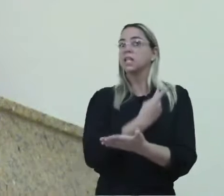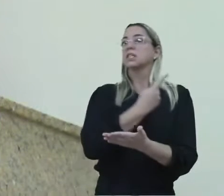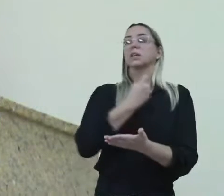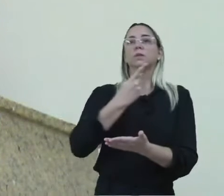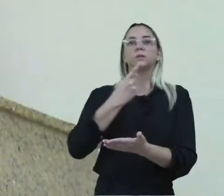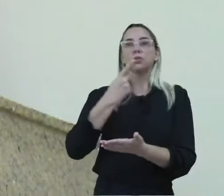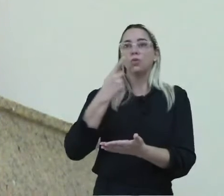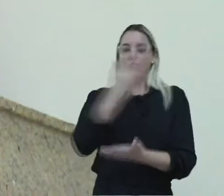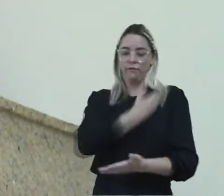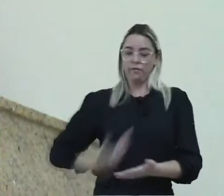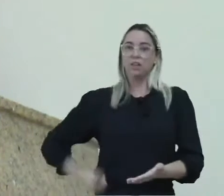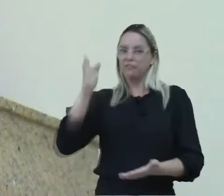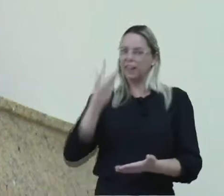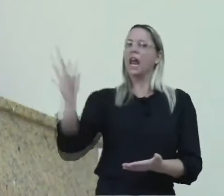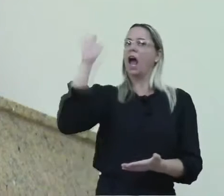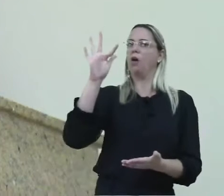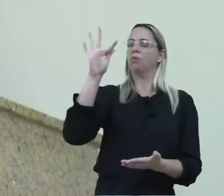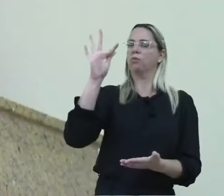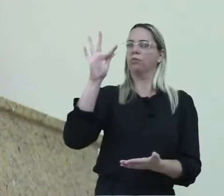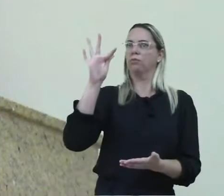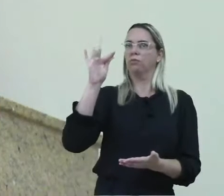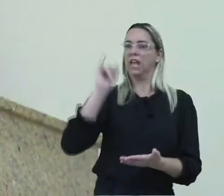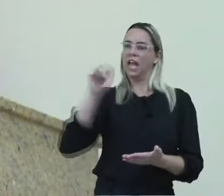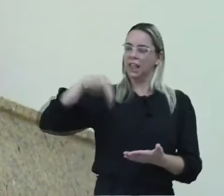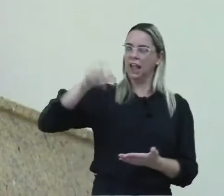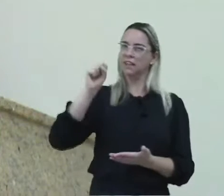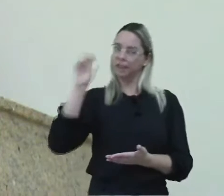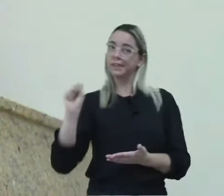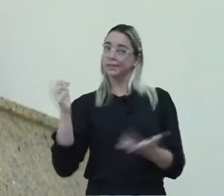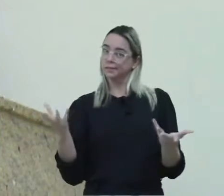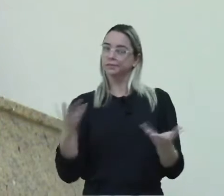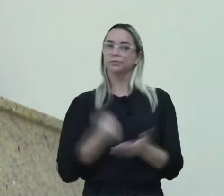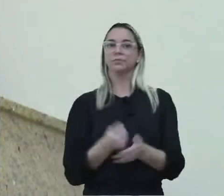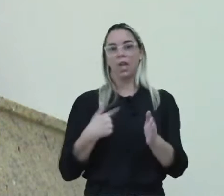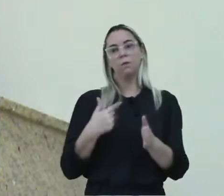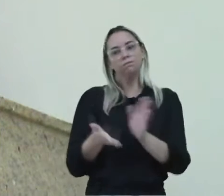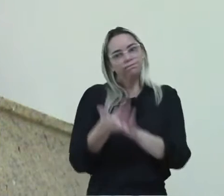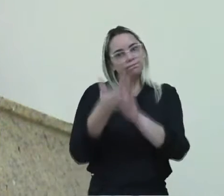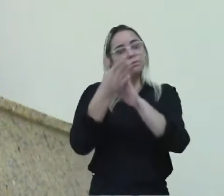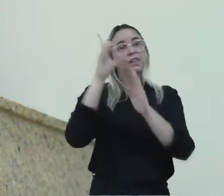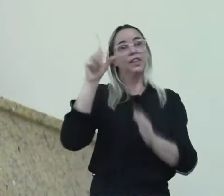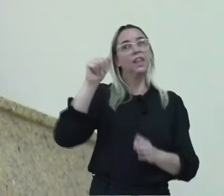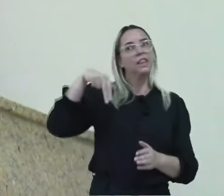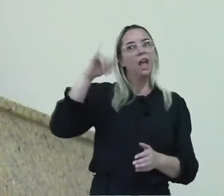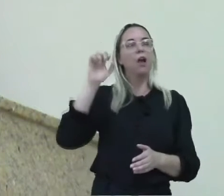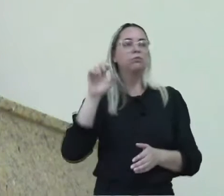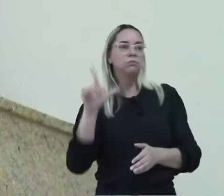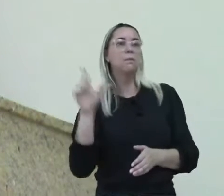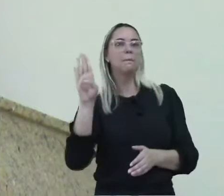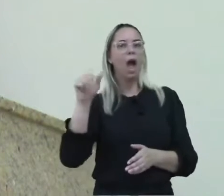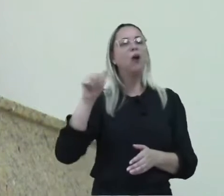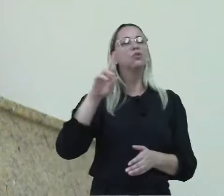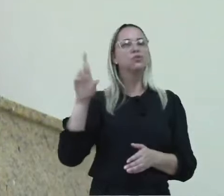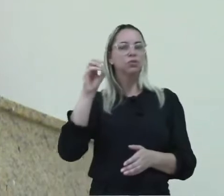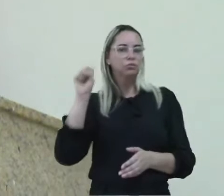INSS, né, que ontem, e aí parabenizo o deputado Doriel Barros, né, presidente da Comissão